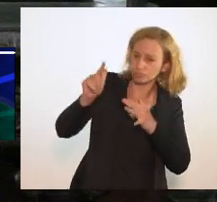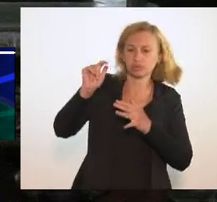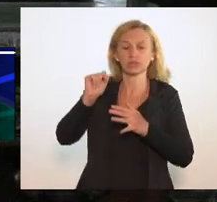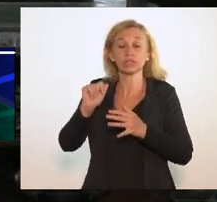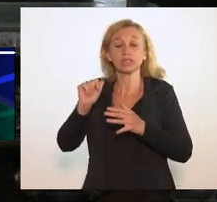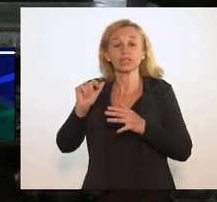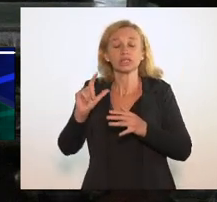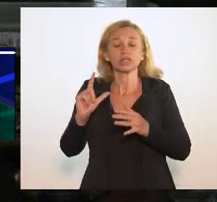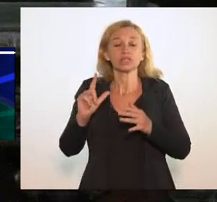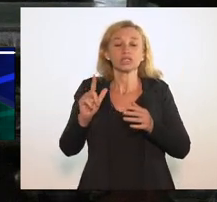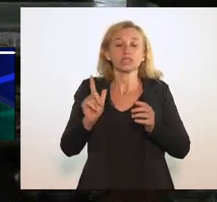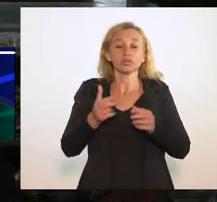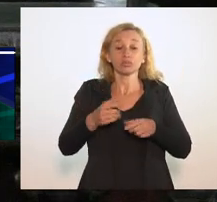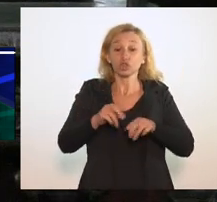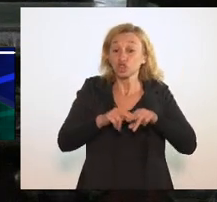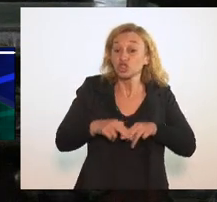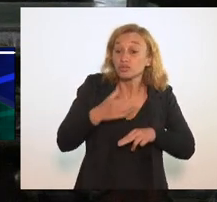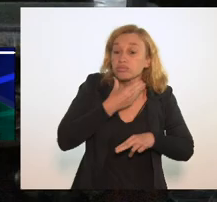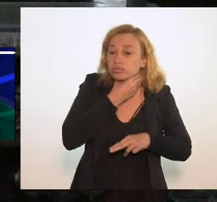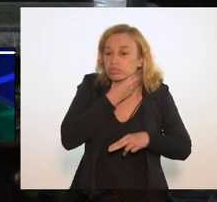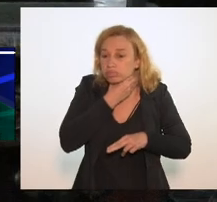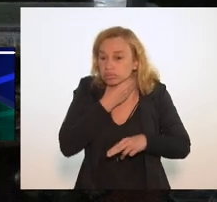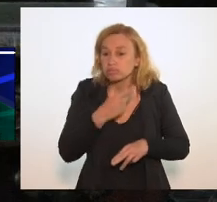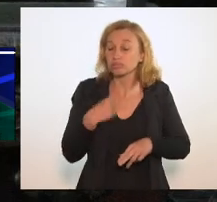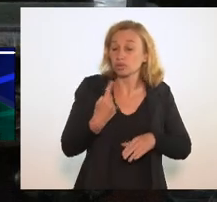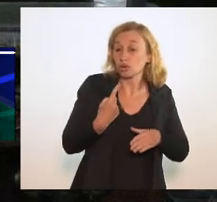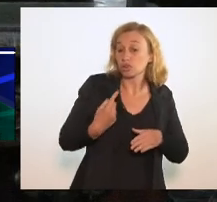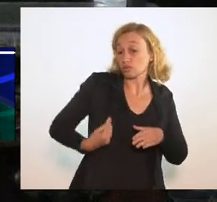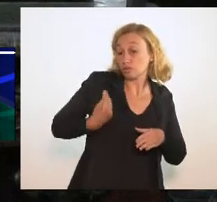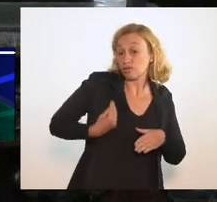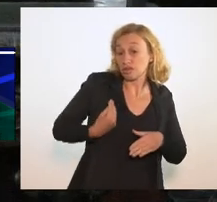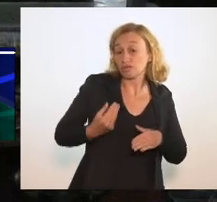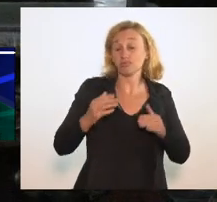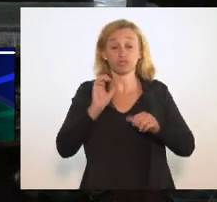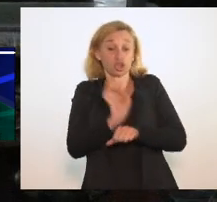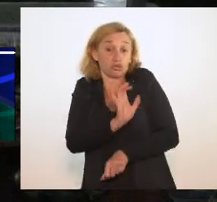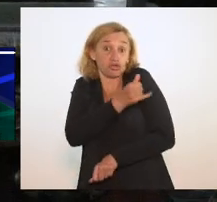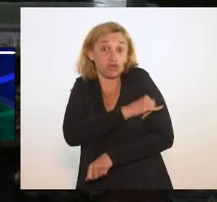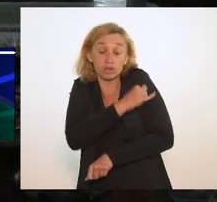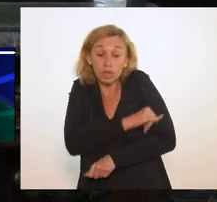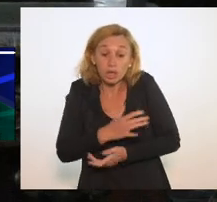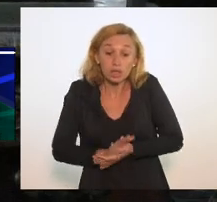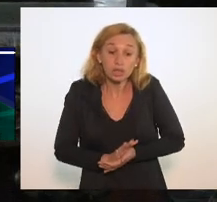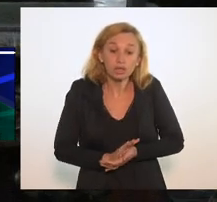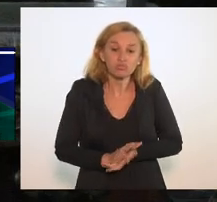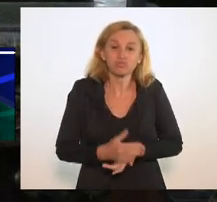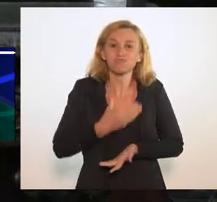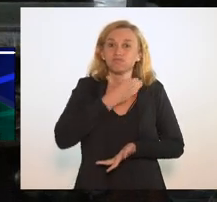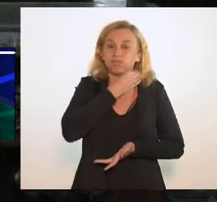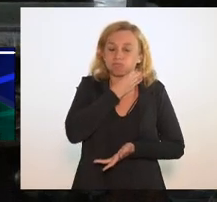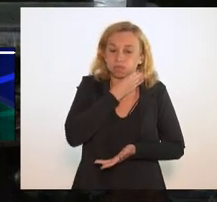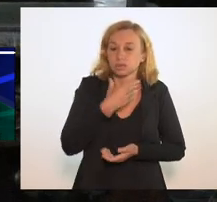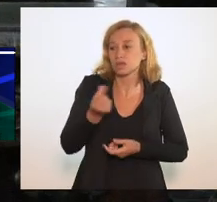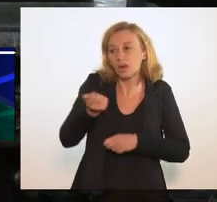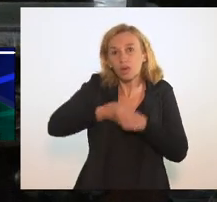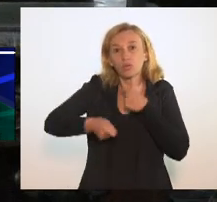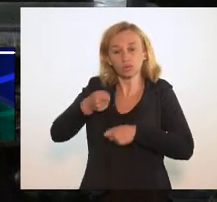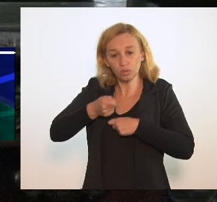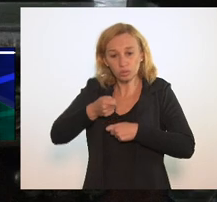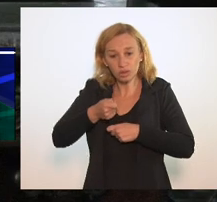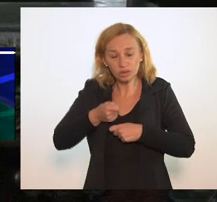por conta das crises que a gente está passando no estado do Rio de Janeiro, uma crise econômica